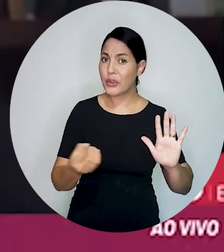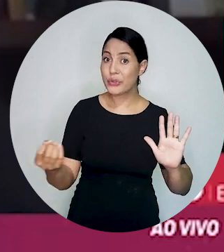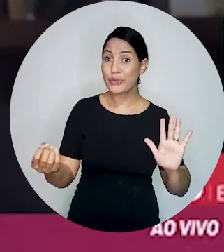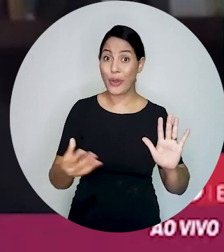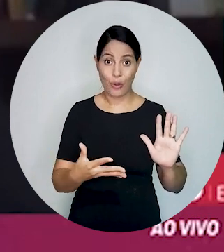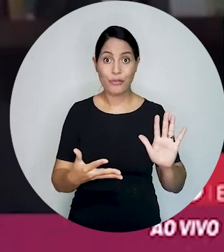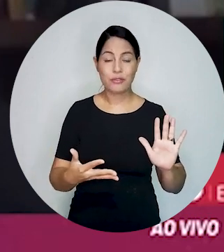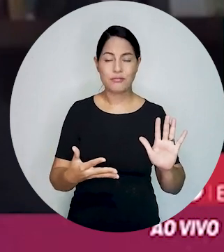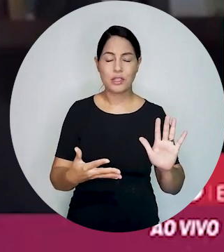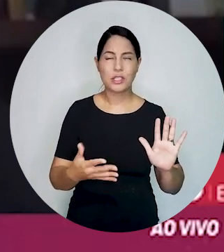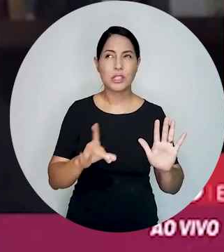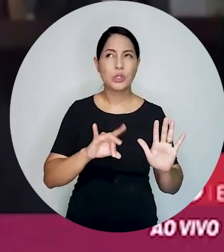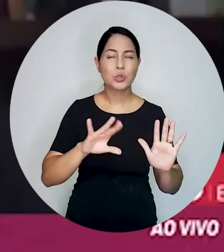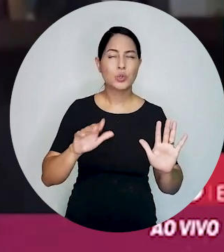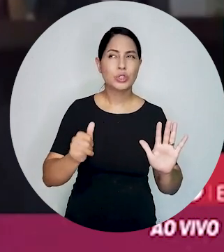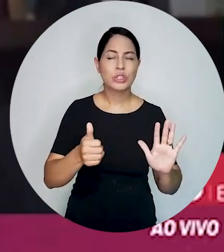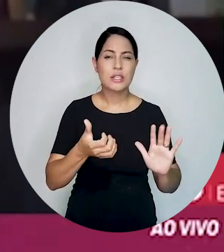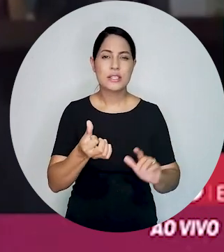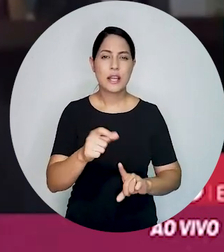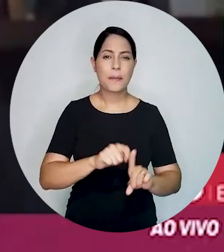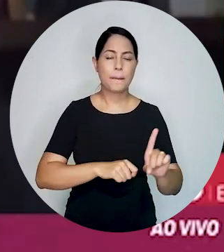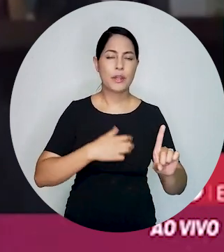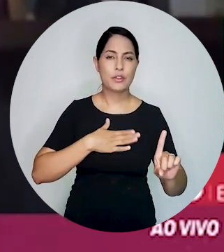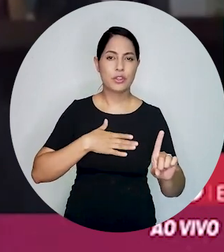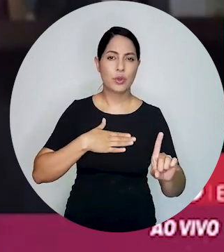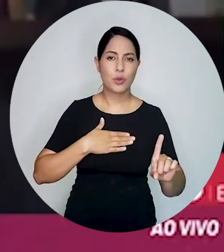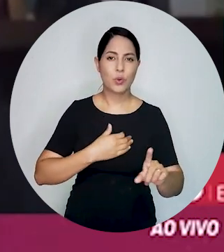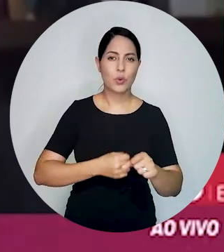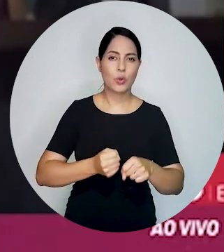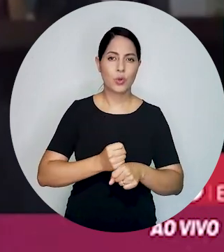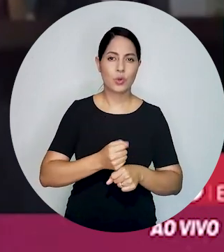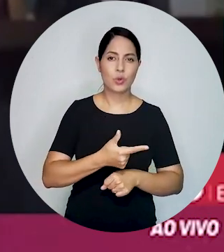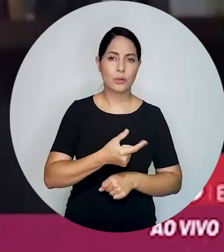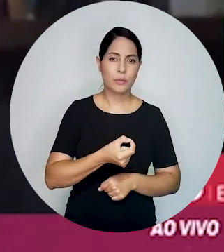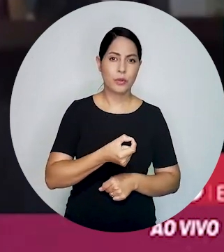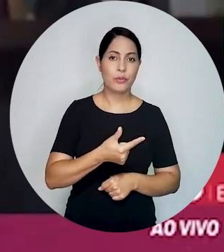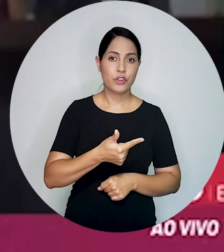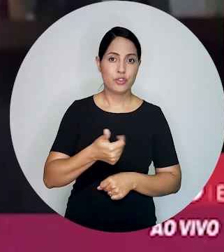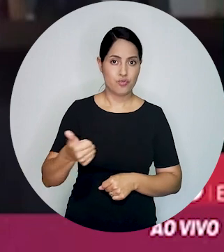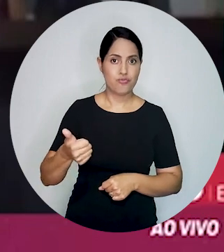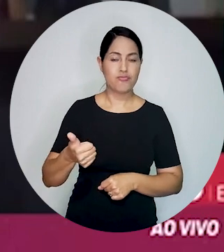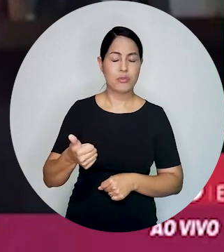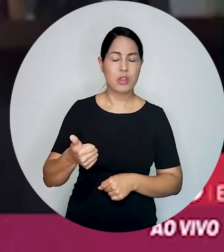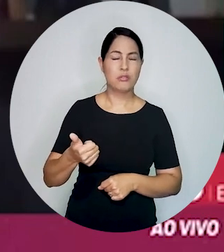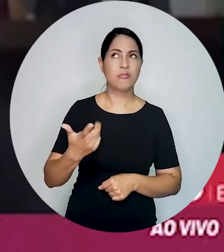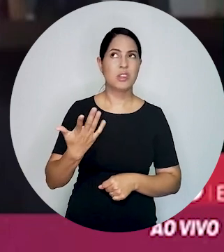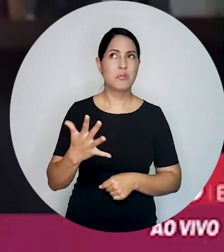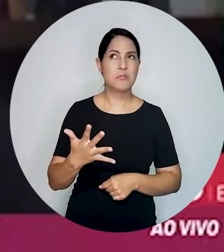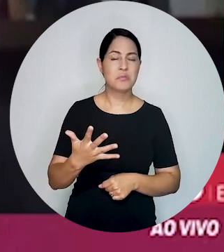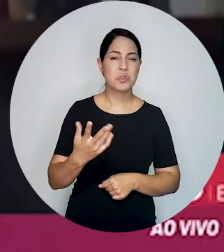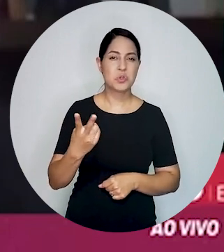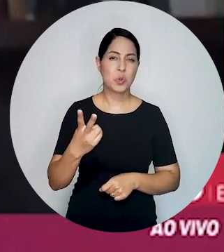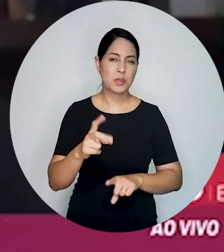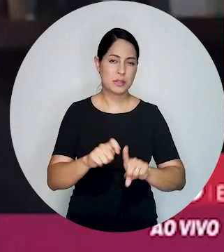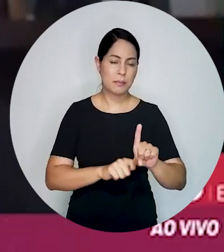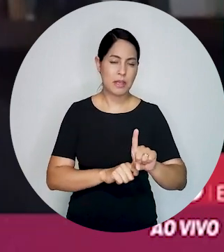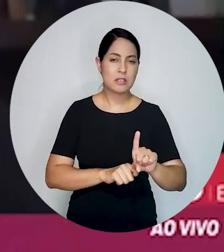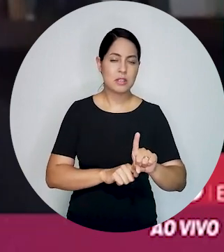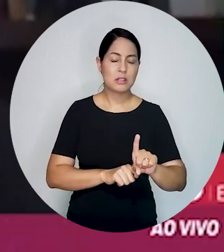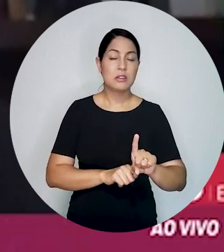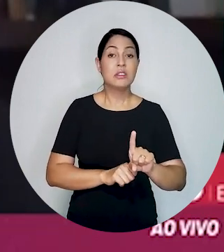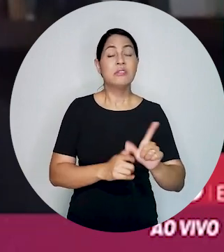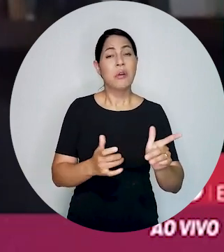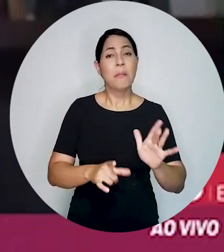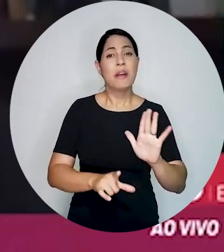lei muito nova, está em vigor desde o dia 6 de agosto de 2021, portanto, menos de 2